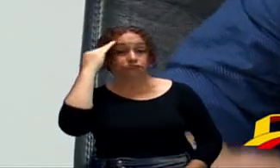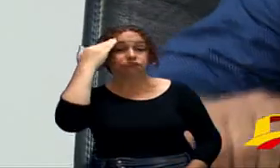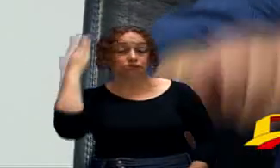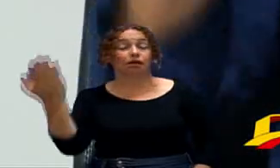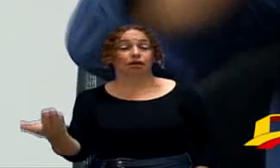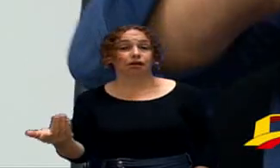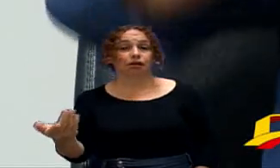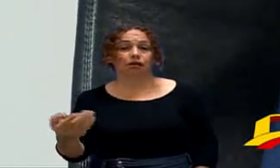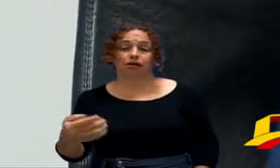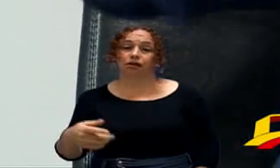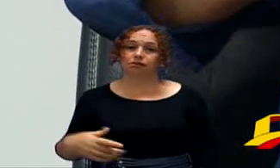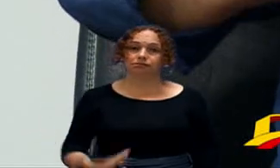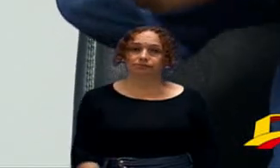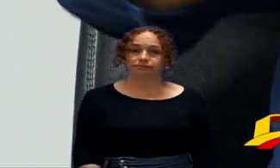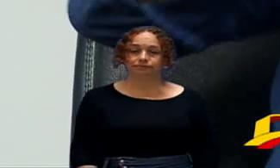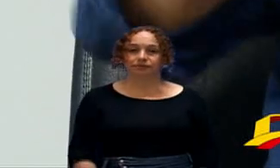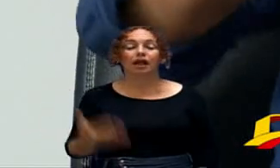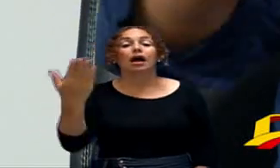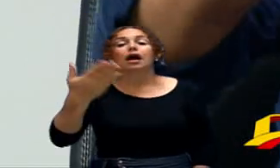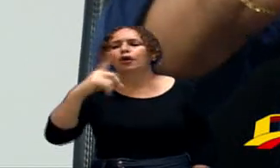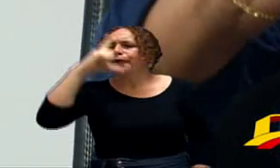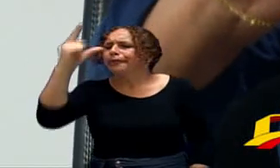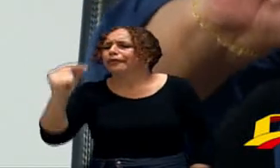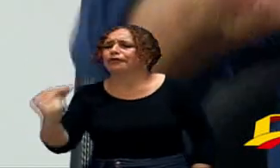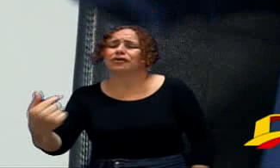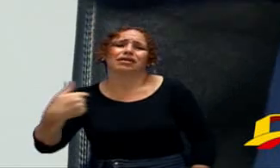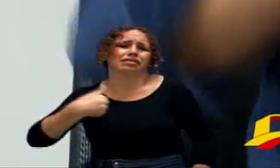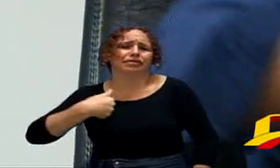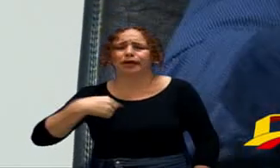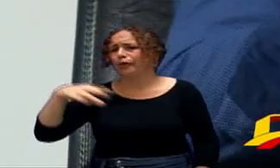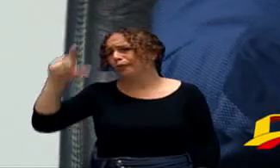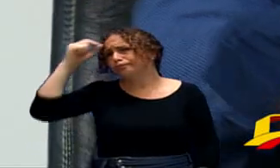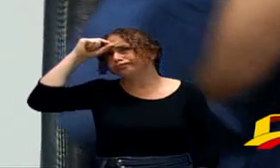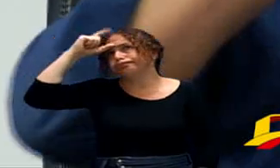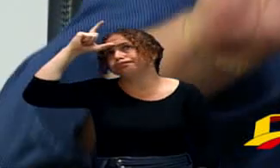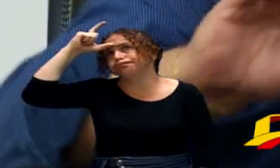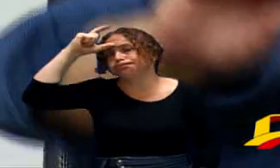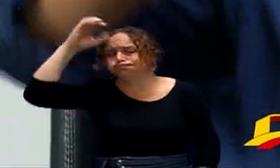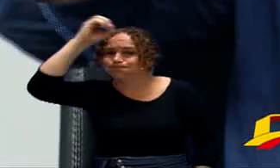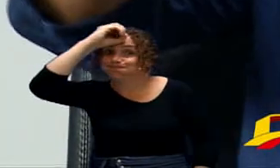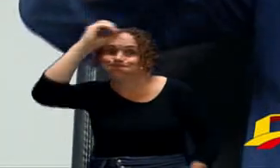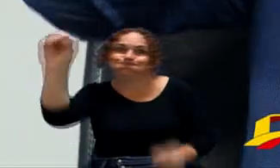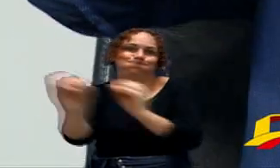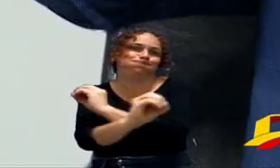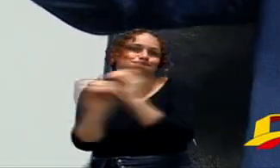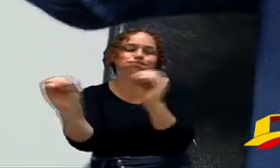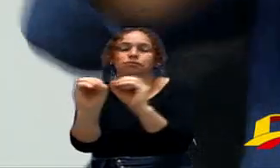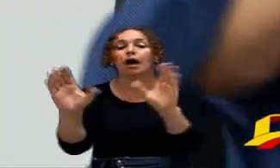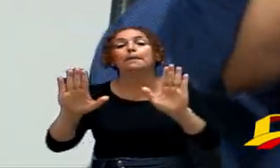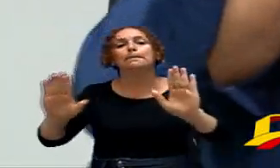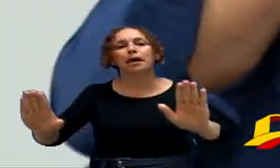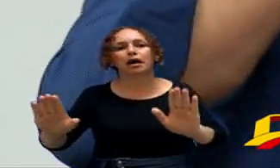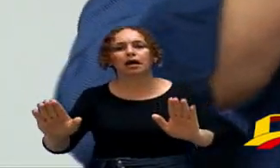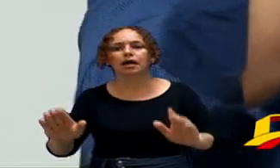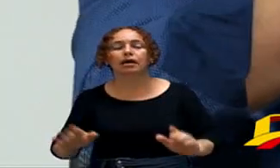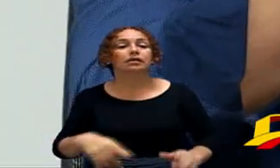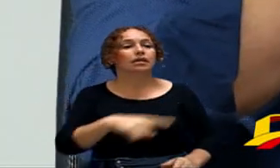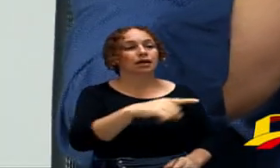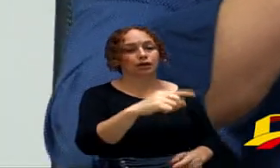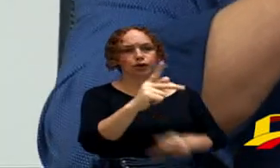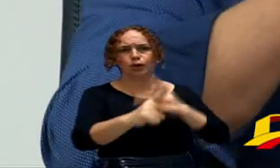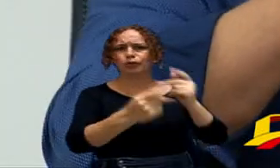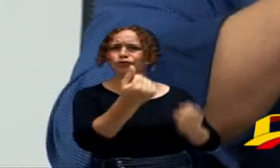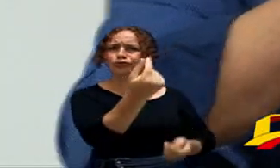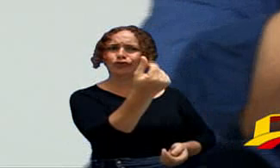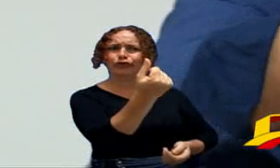Disso eu entendo. Agora, de elefante eu não entendo nada. Mas de ONG que recebe dinheiro público, quanto custa esse